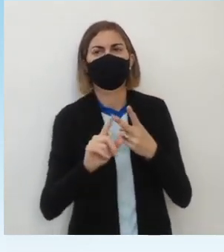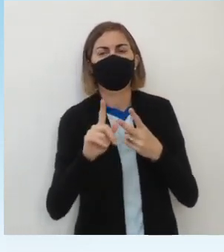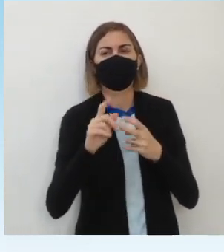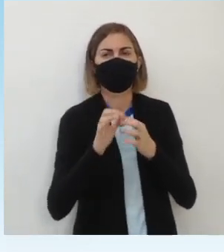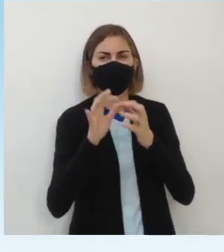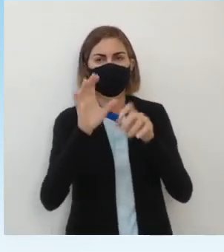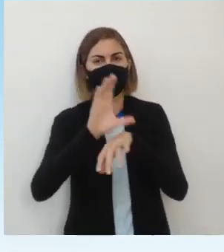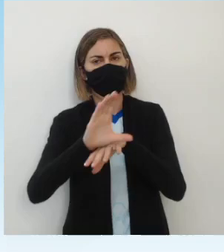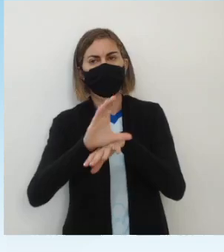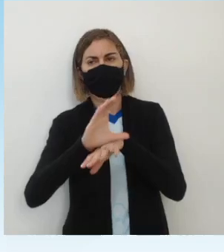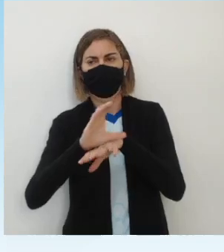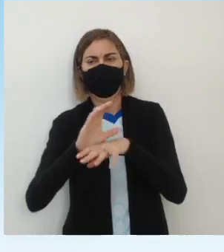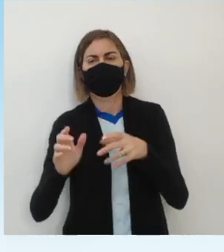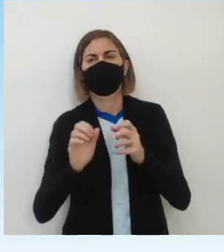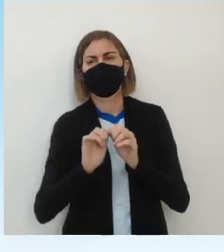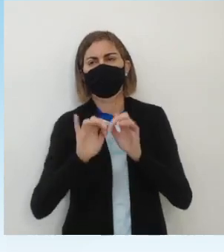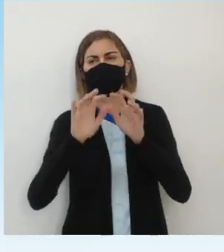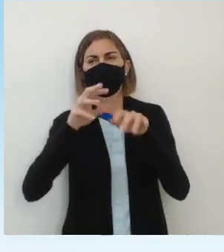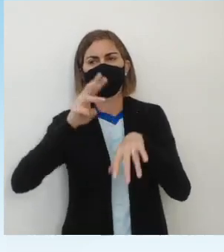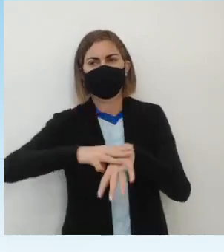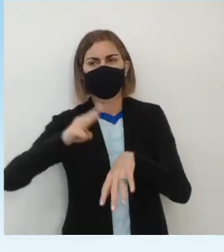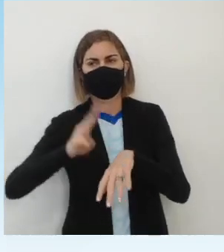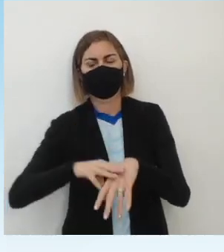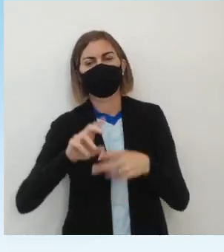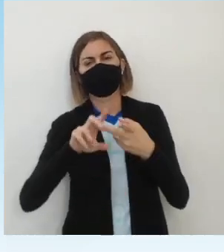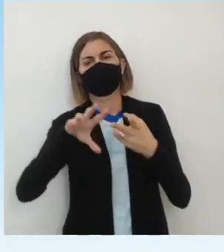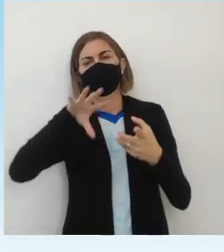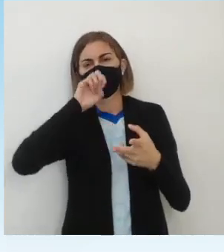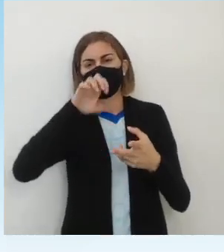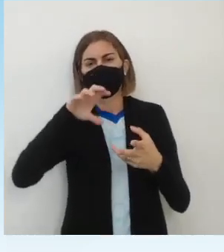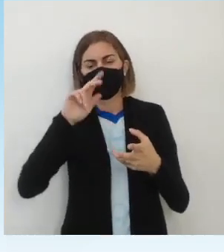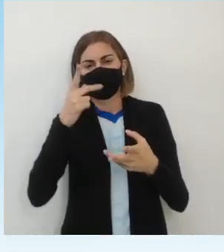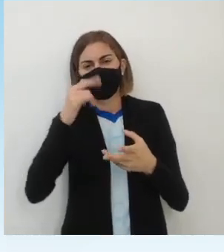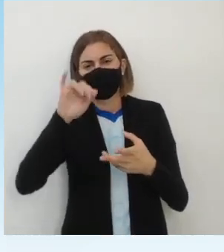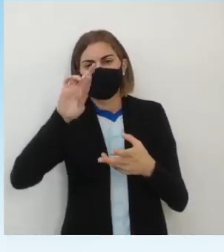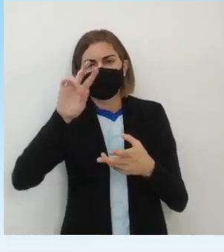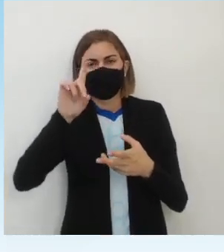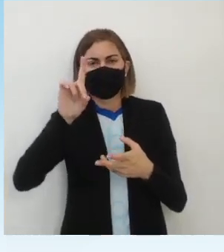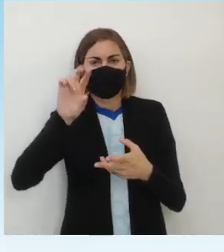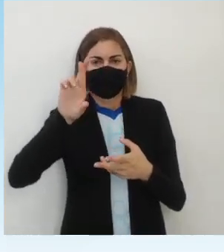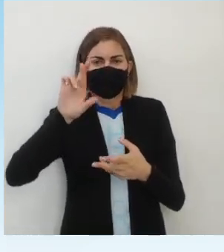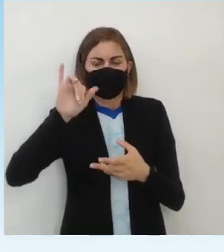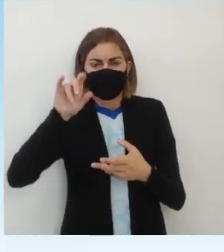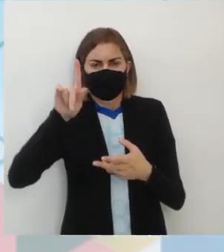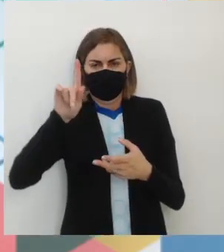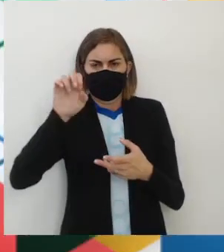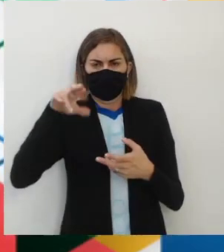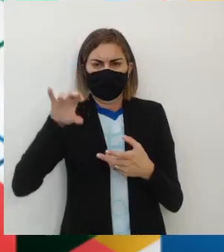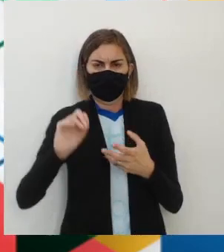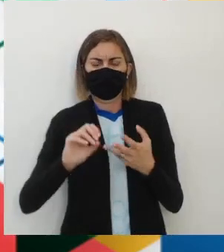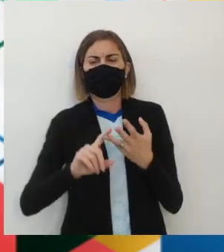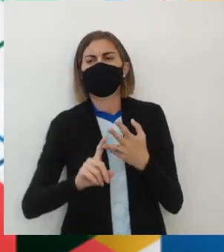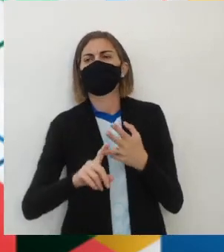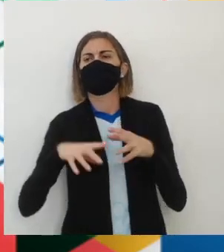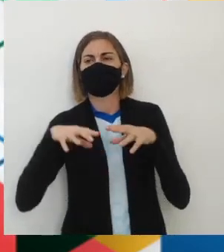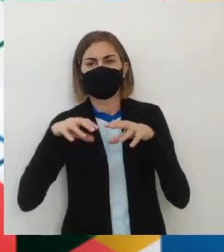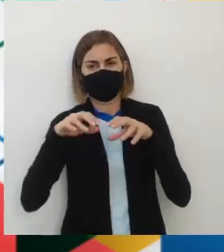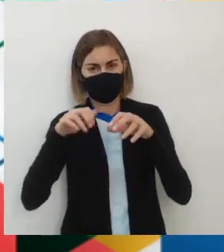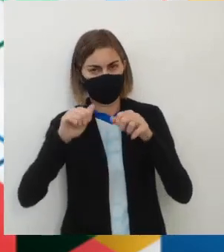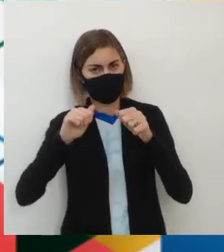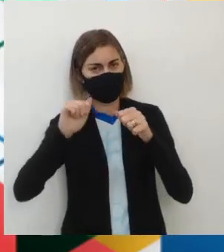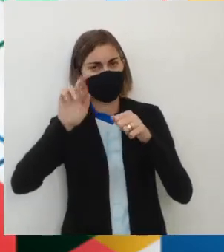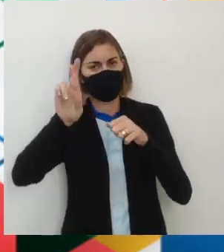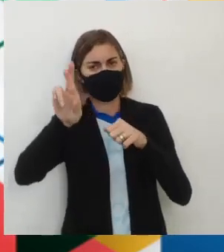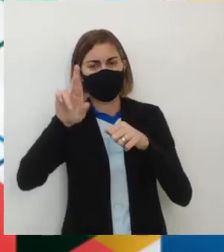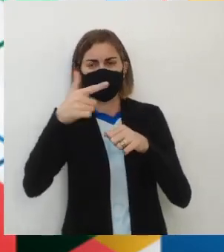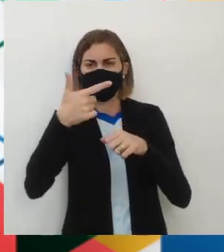gás carbônico, o gás metano e o gás hidrogênio. A massa molar aparente do ar é